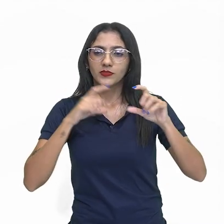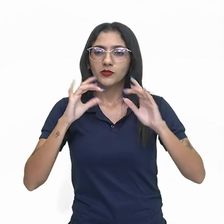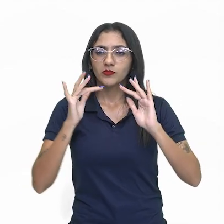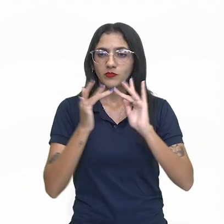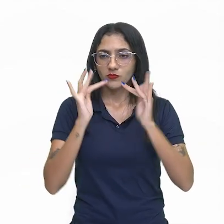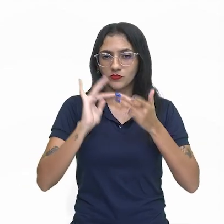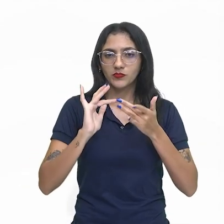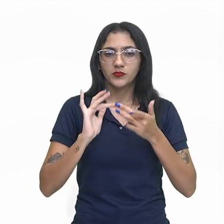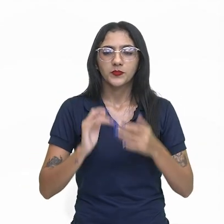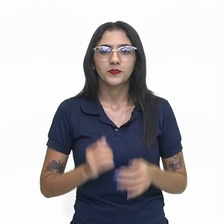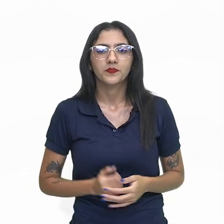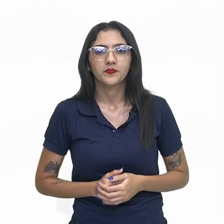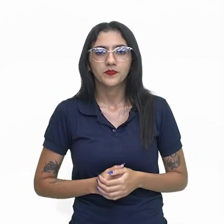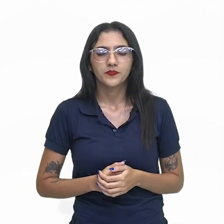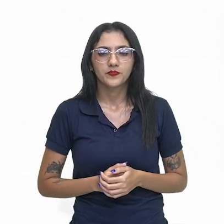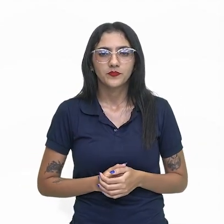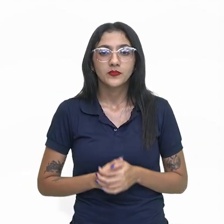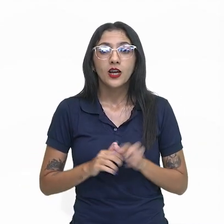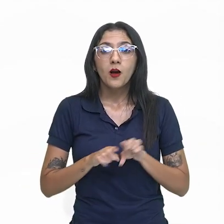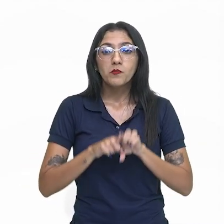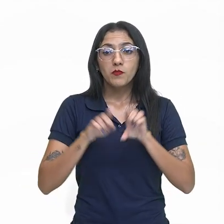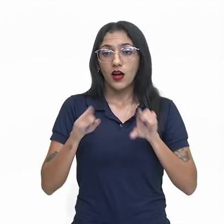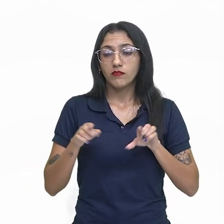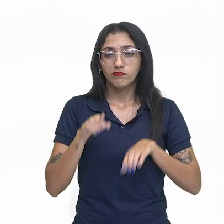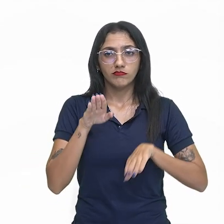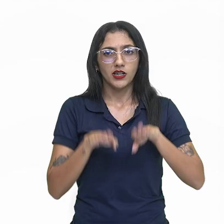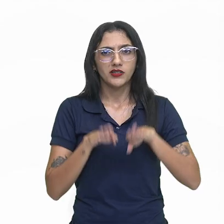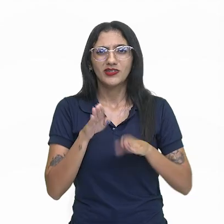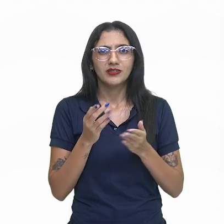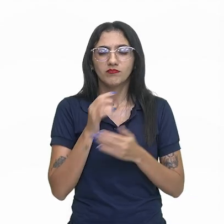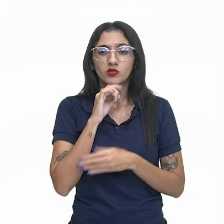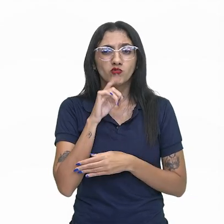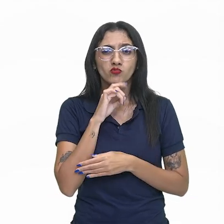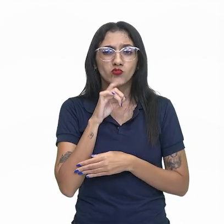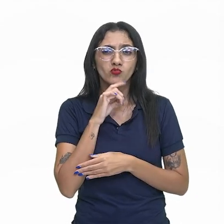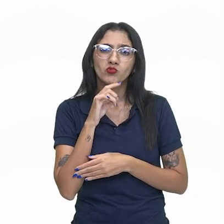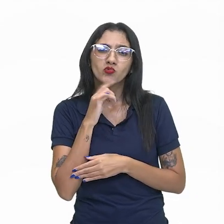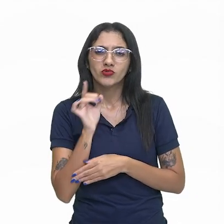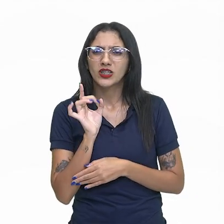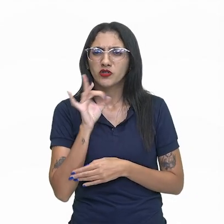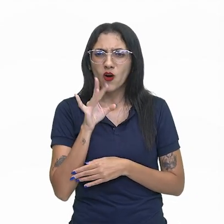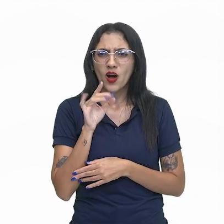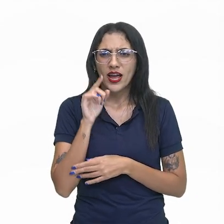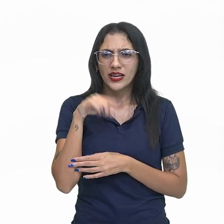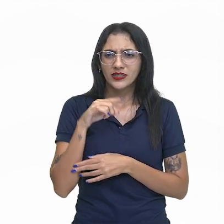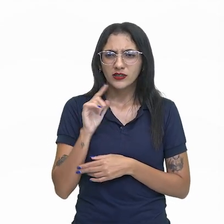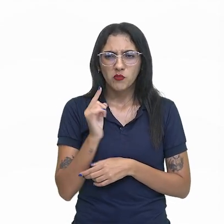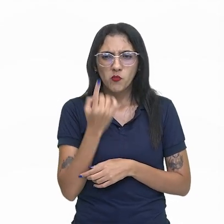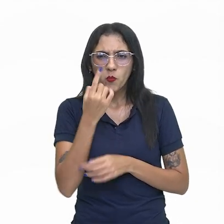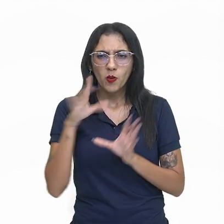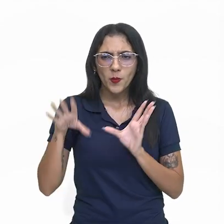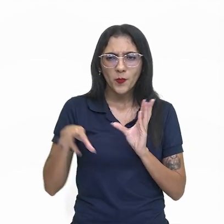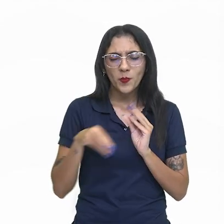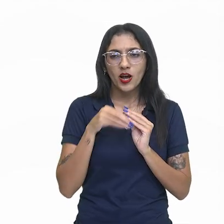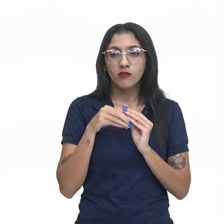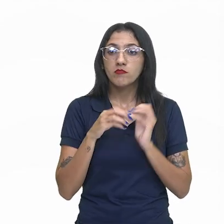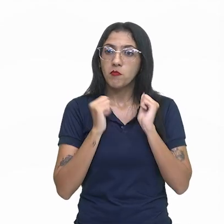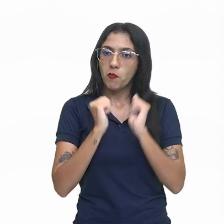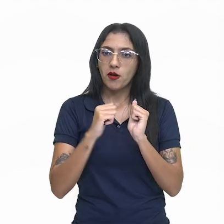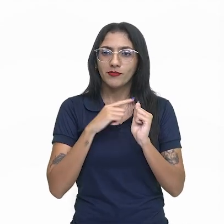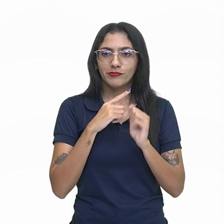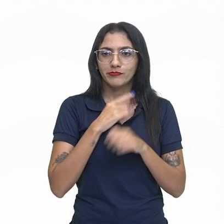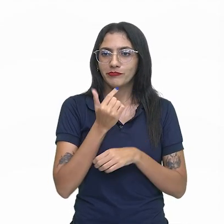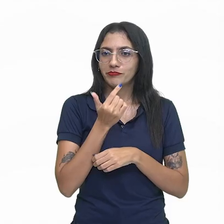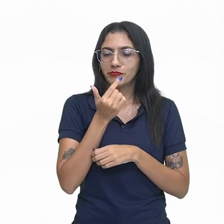nem sempre, gente, a gente vai conseguir colocá-la só em soma ou adição. Pode muito bem